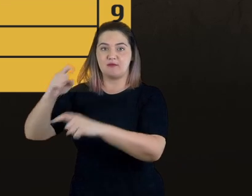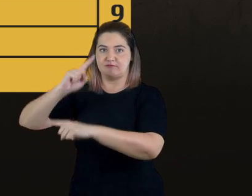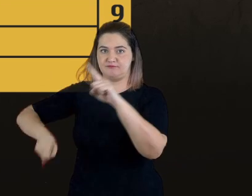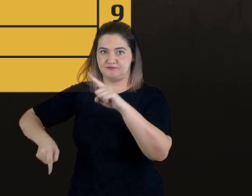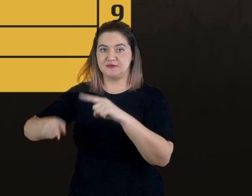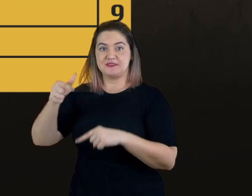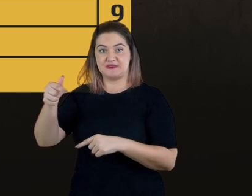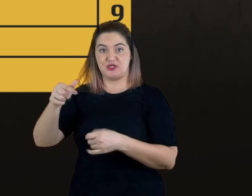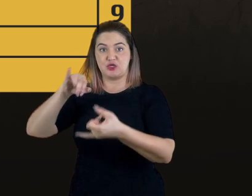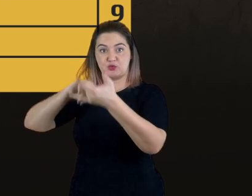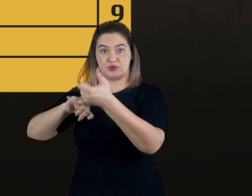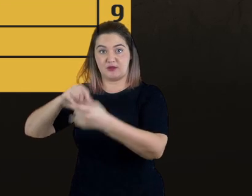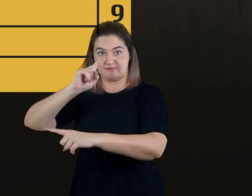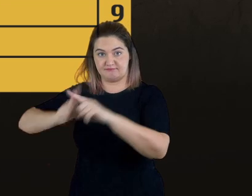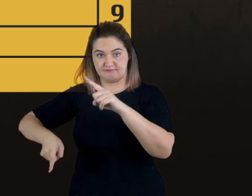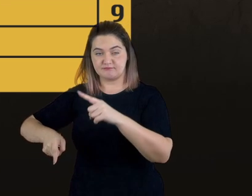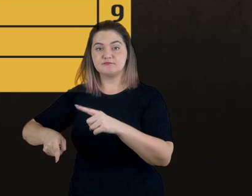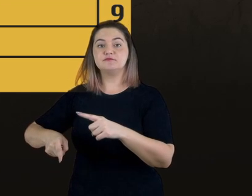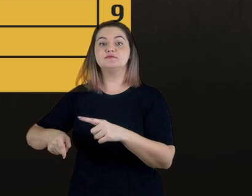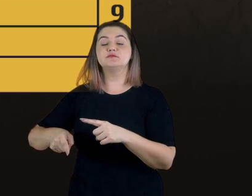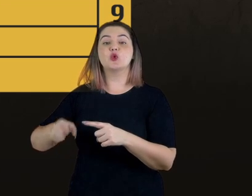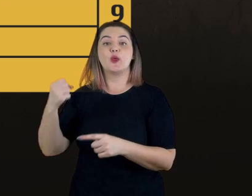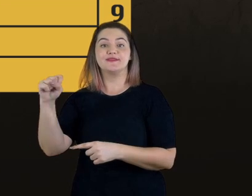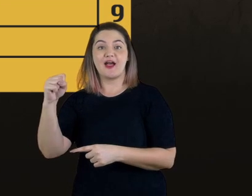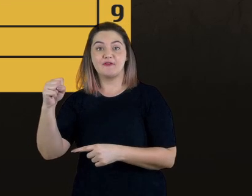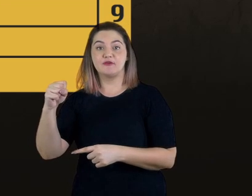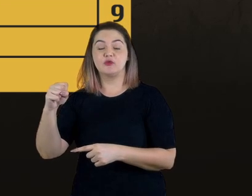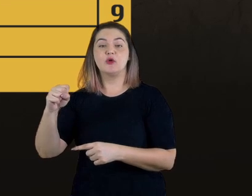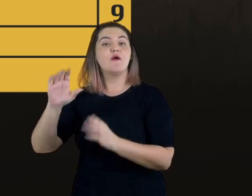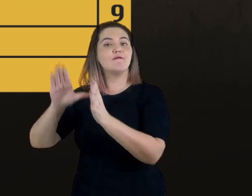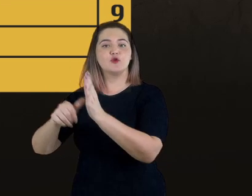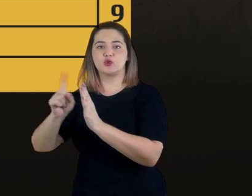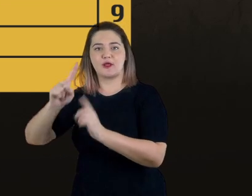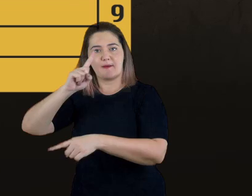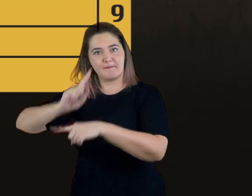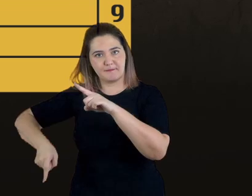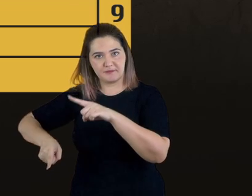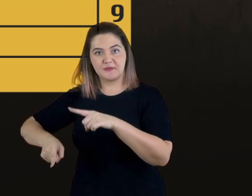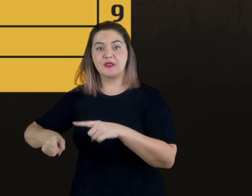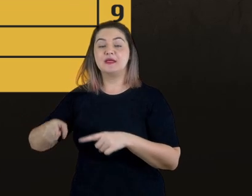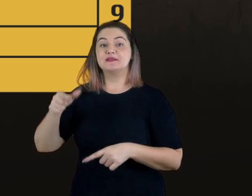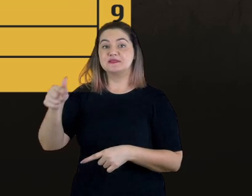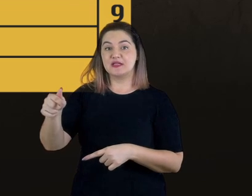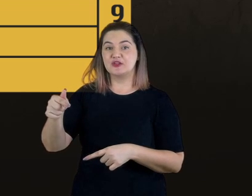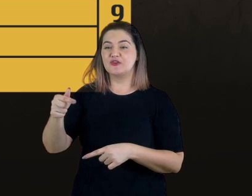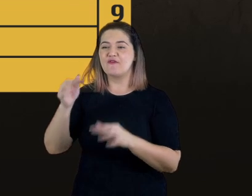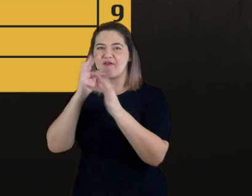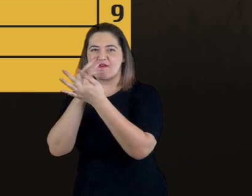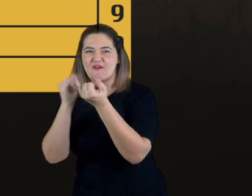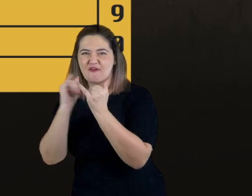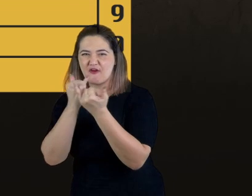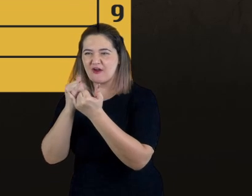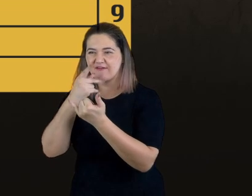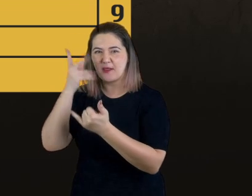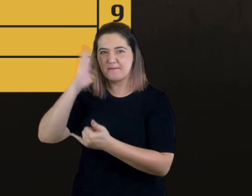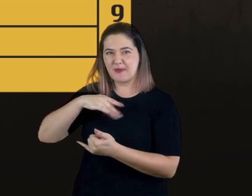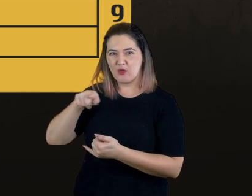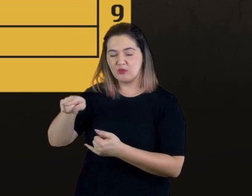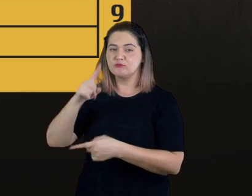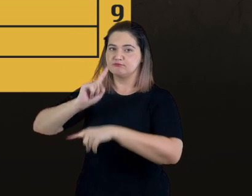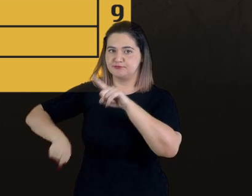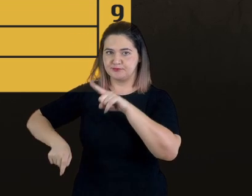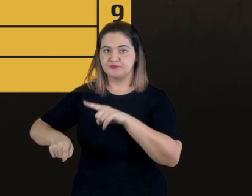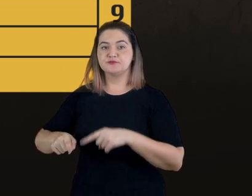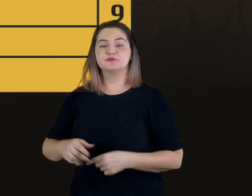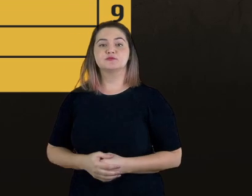adulterarás. Oitavo, não furtarás. Nono, não dirás falso testemunho. Décimo, não cobiçarás a casa do